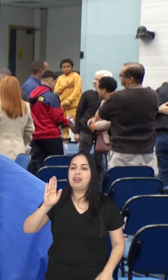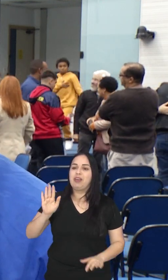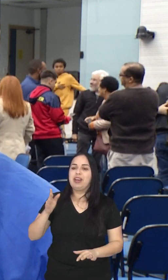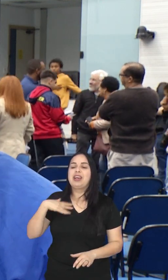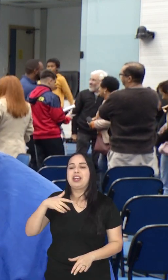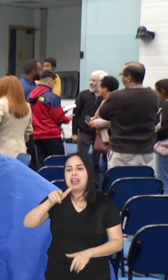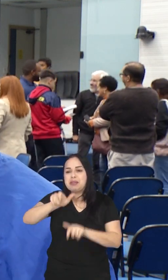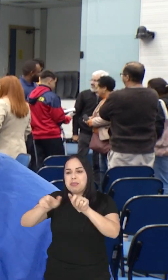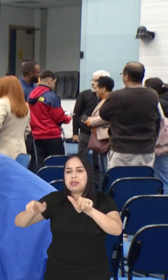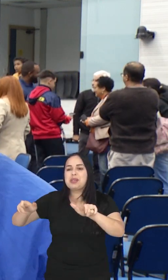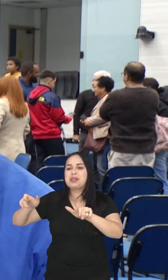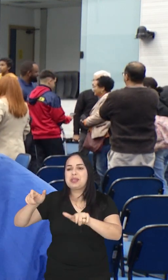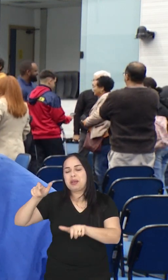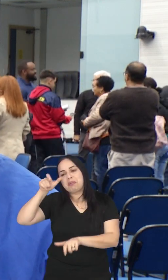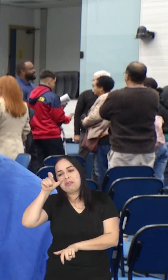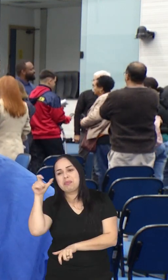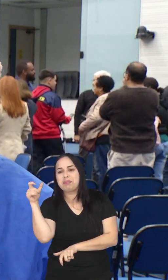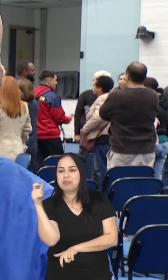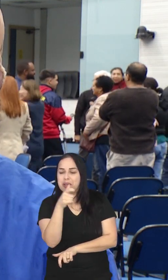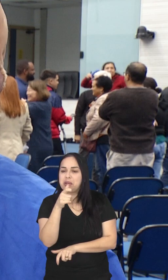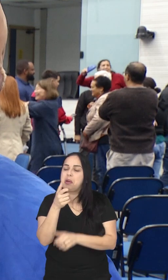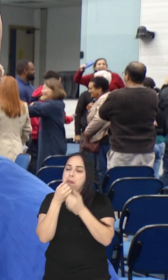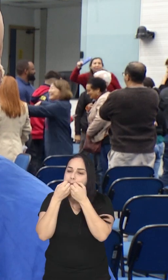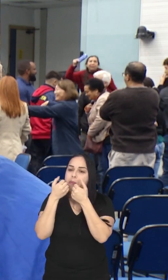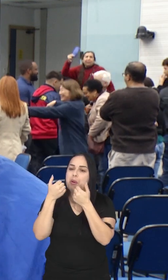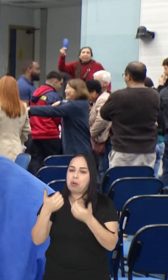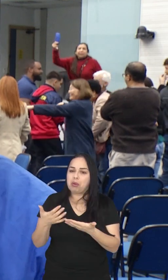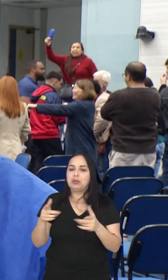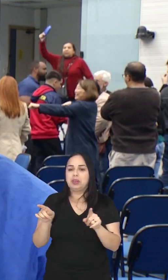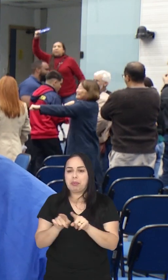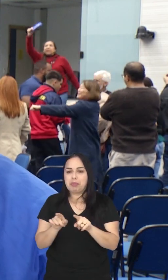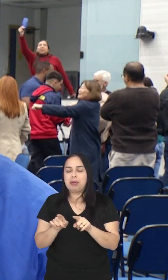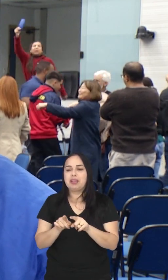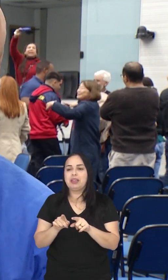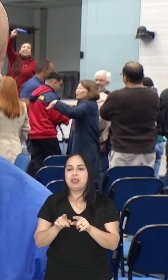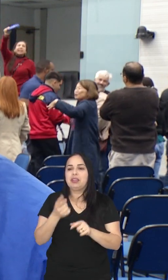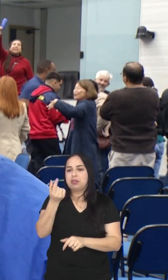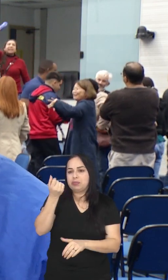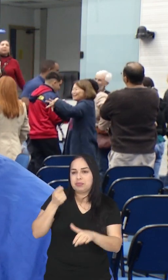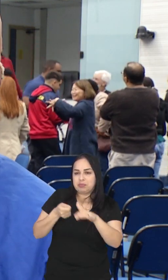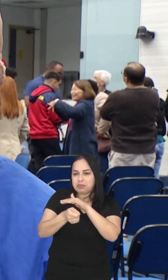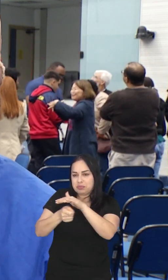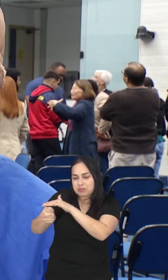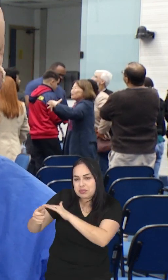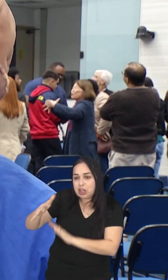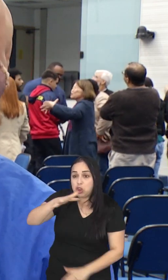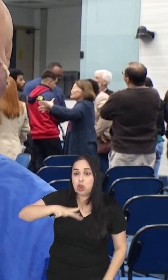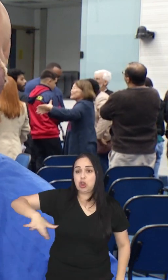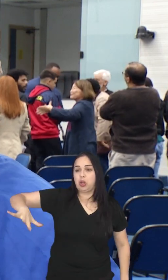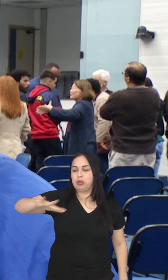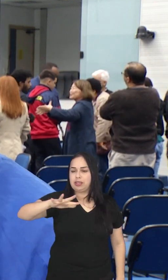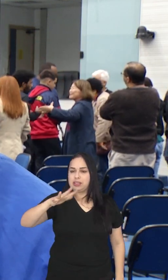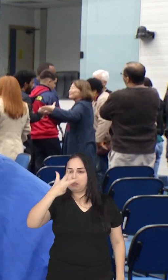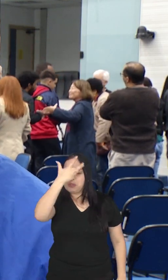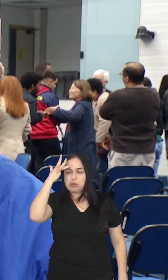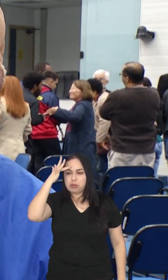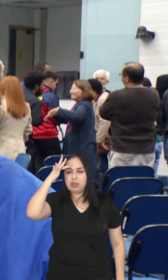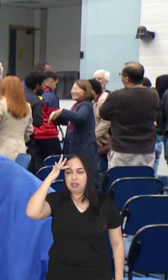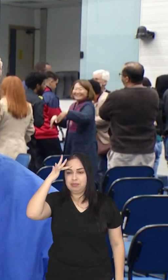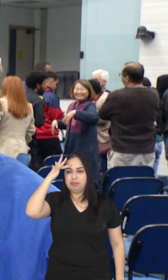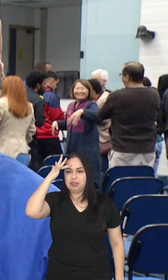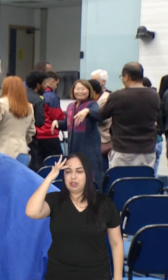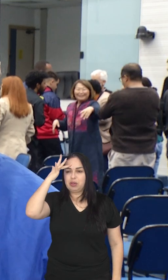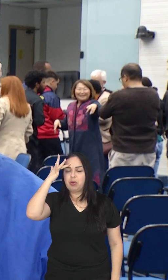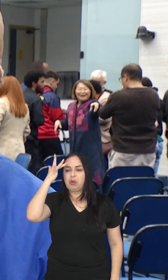cultural final chegue também na sociedade de maneira bem descentralizada e com capilaridade geográfica para que todos todas as